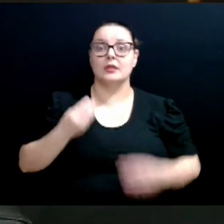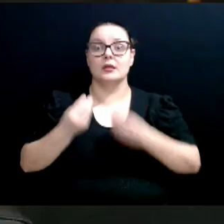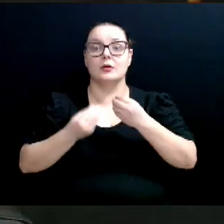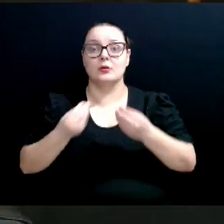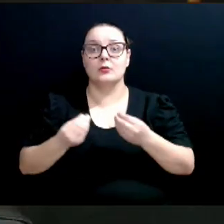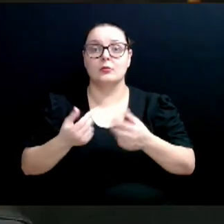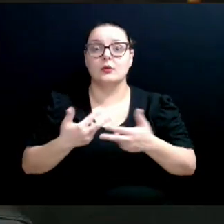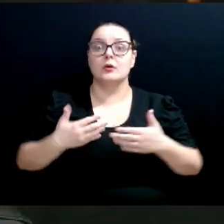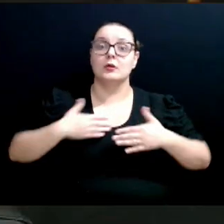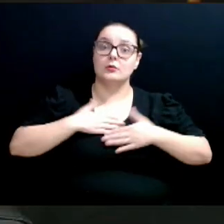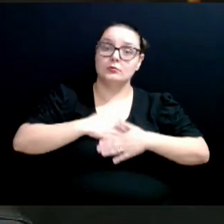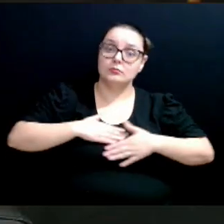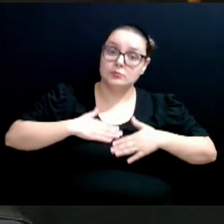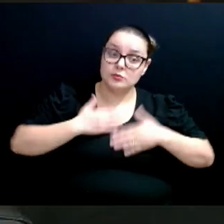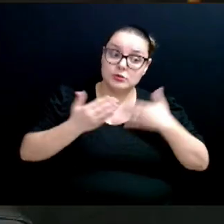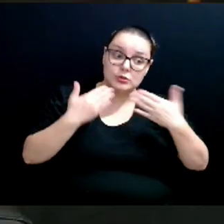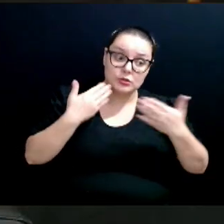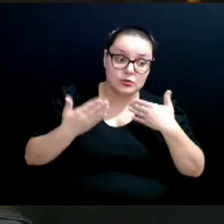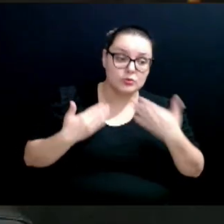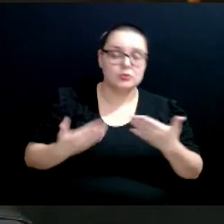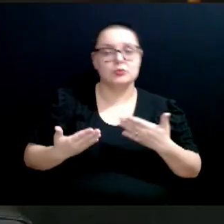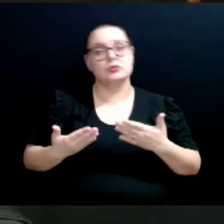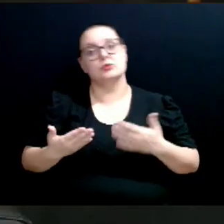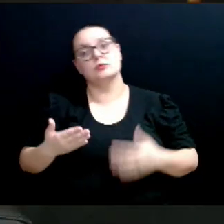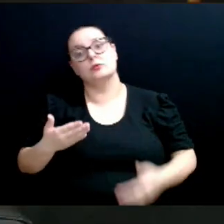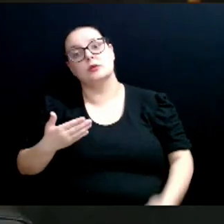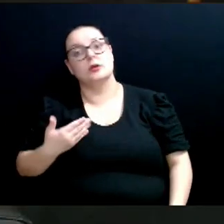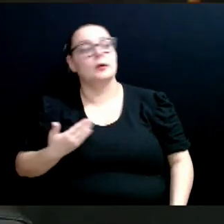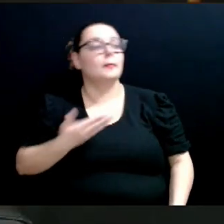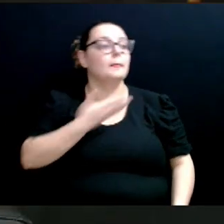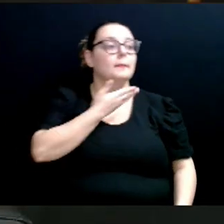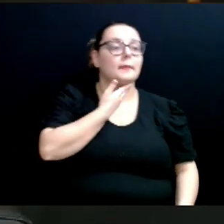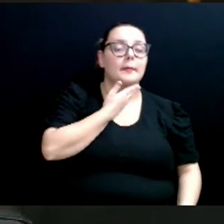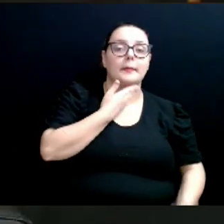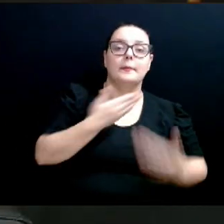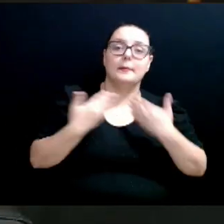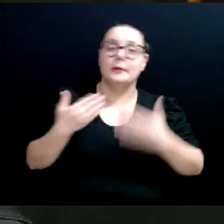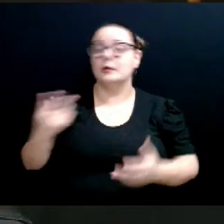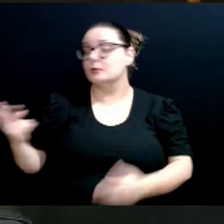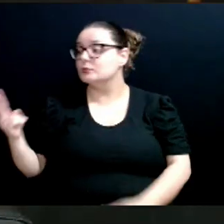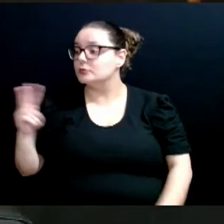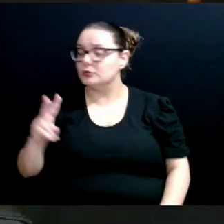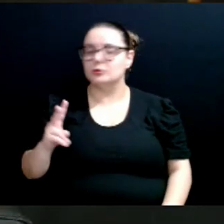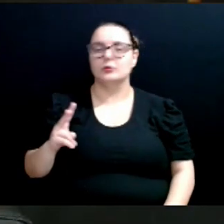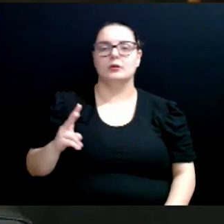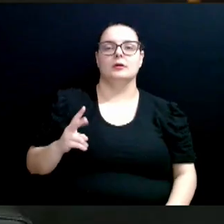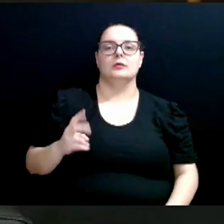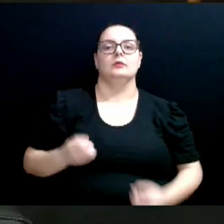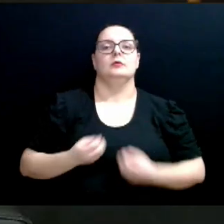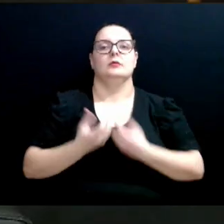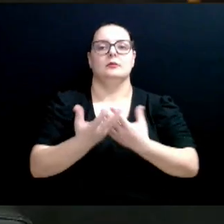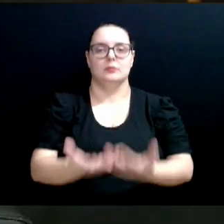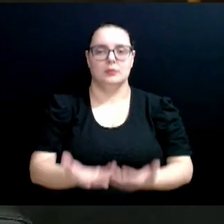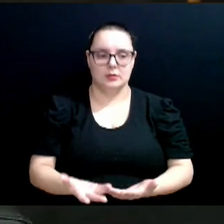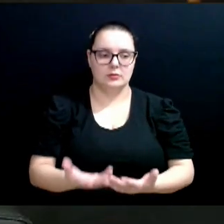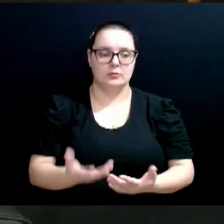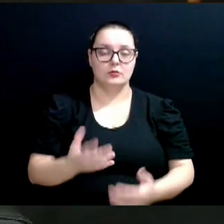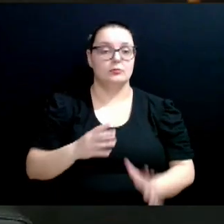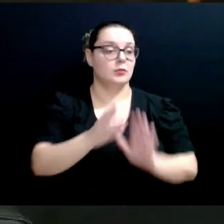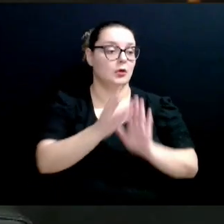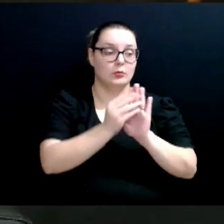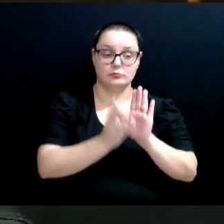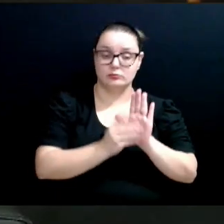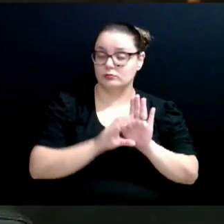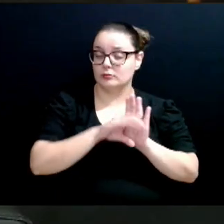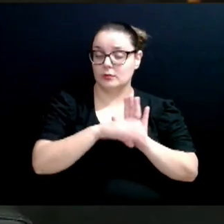gostosas de discutir, de conversar, e como as nossas convidadas têm para entregar, né? E é legal porque a